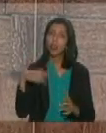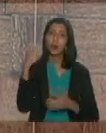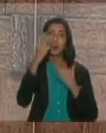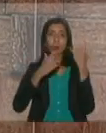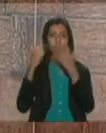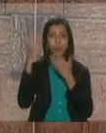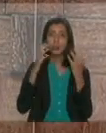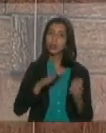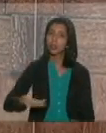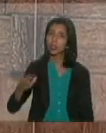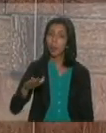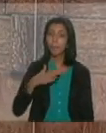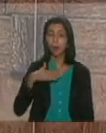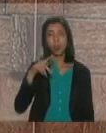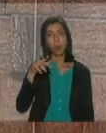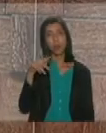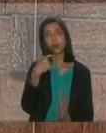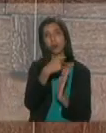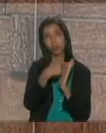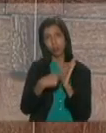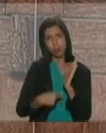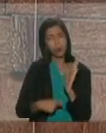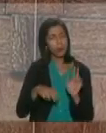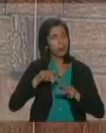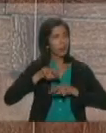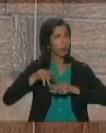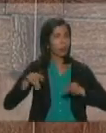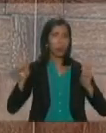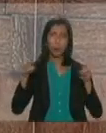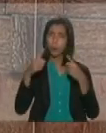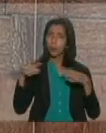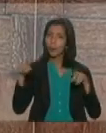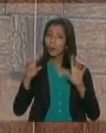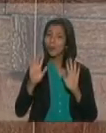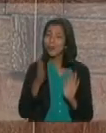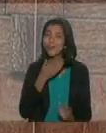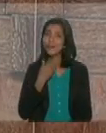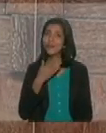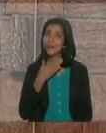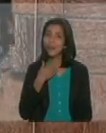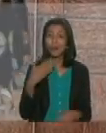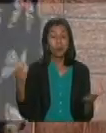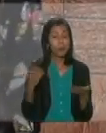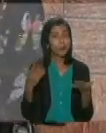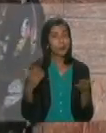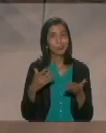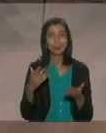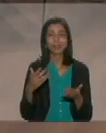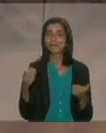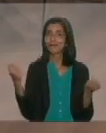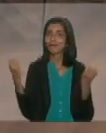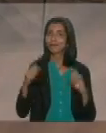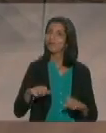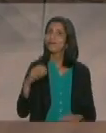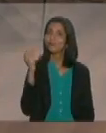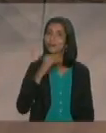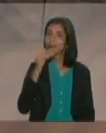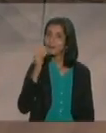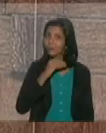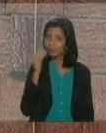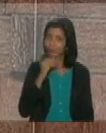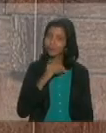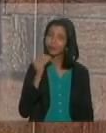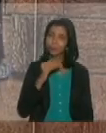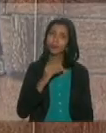pelo meu irmão. E aí fiz vários musicais, mas eu com essa voz, que por sinal hoje está assim, quase que